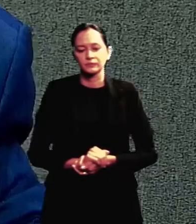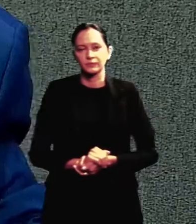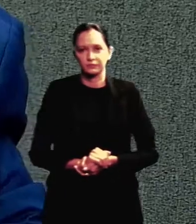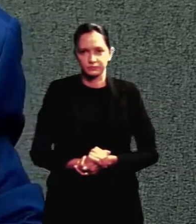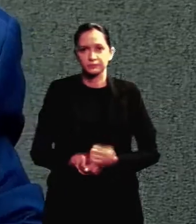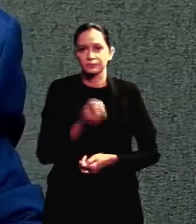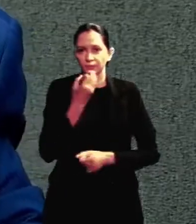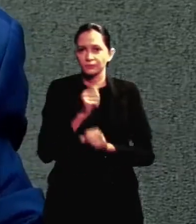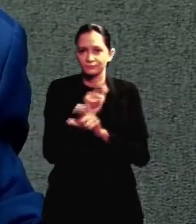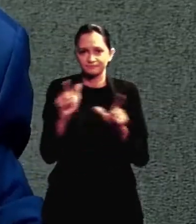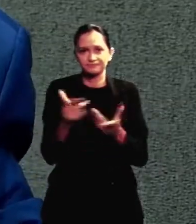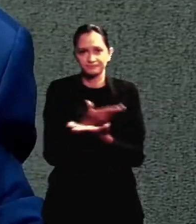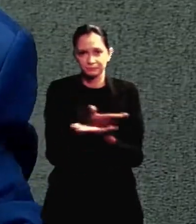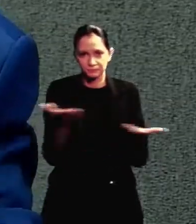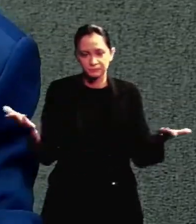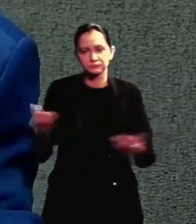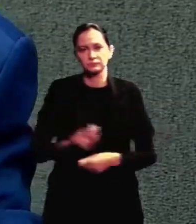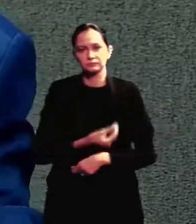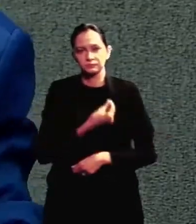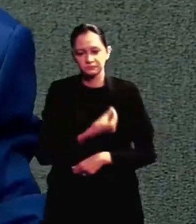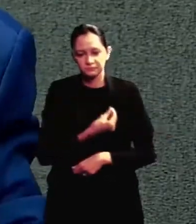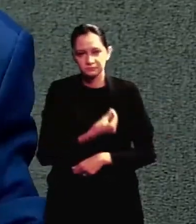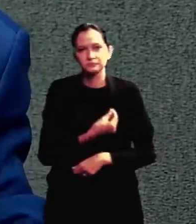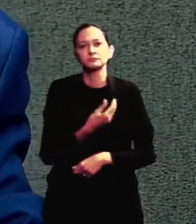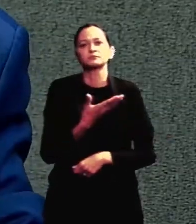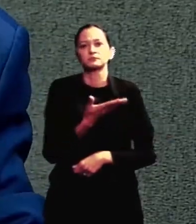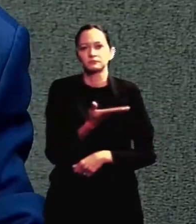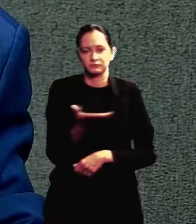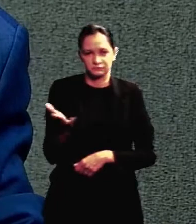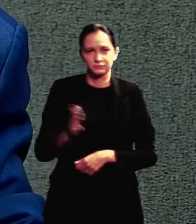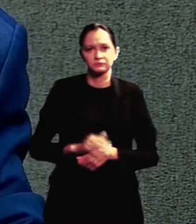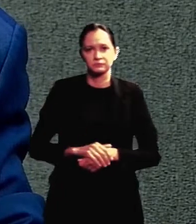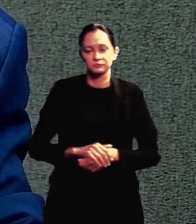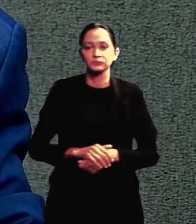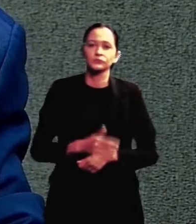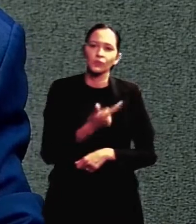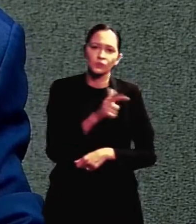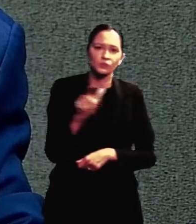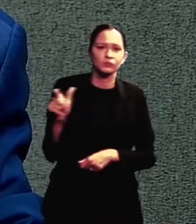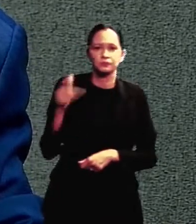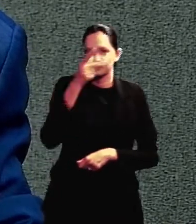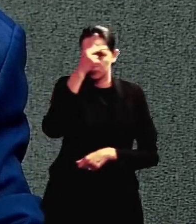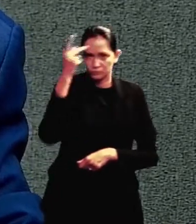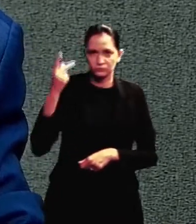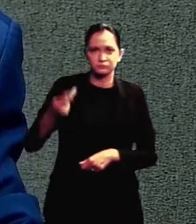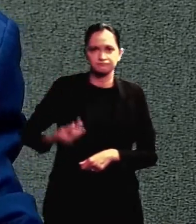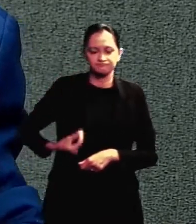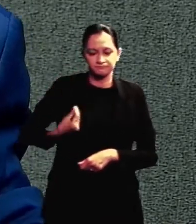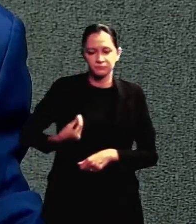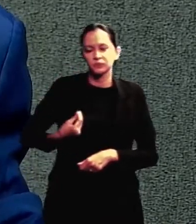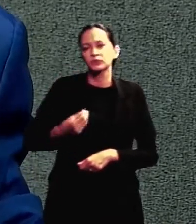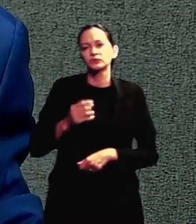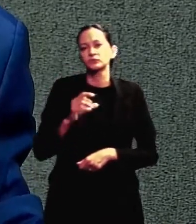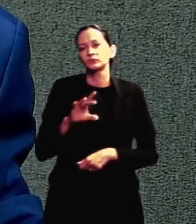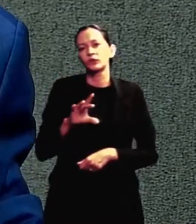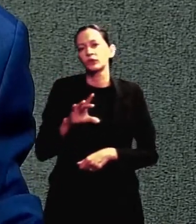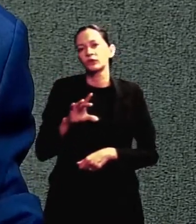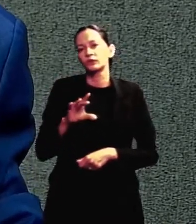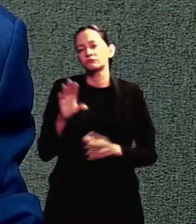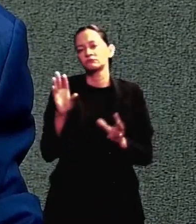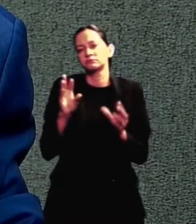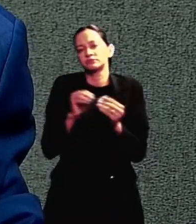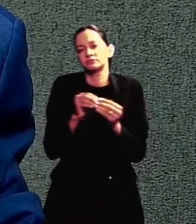pares, né, vereadores que estão presentes aqui, os demais presentes também. Só para condução